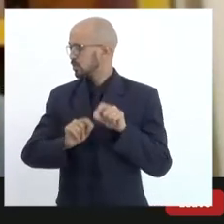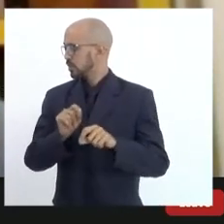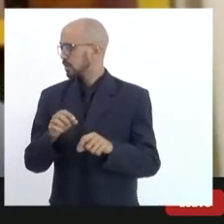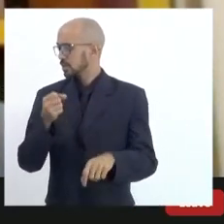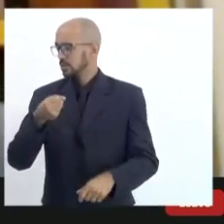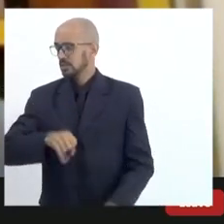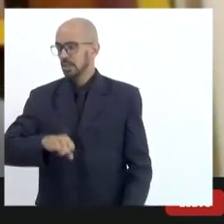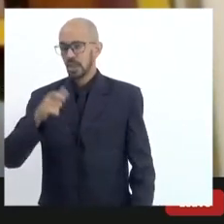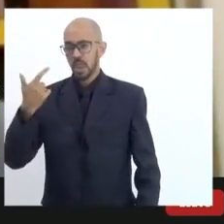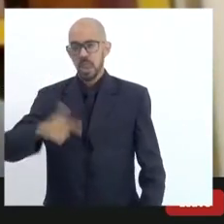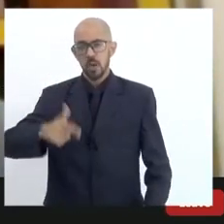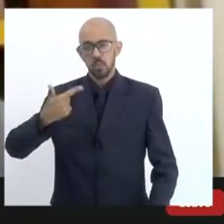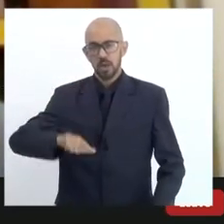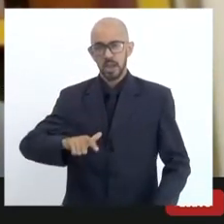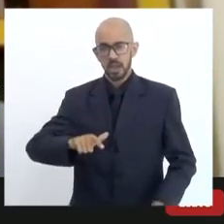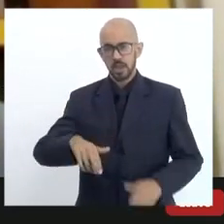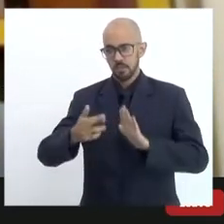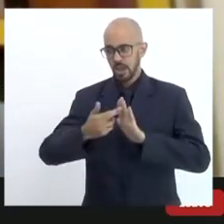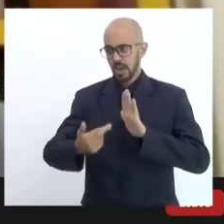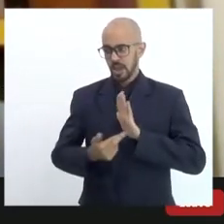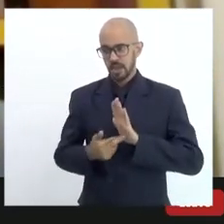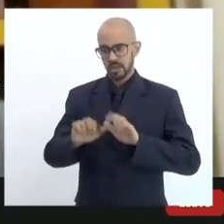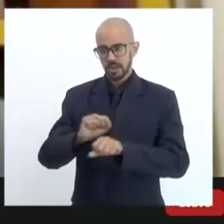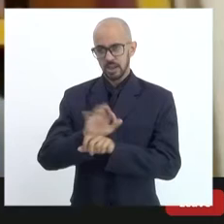regulamentado e não tiver orçamento, vai atender a vítima como?